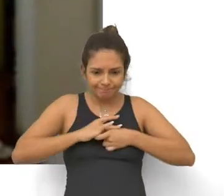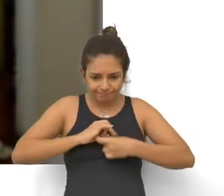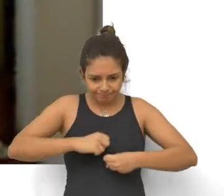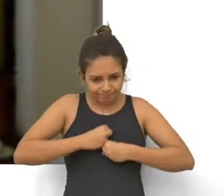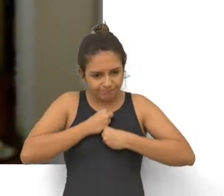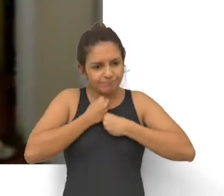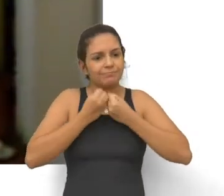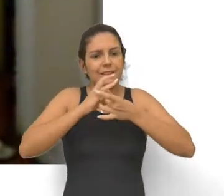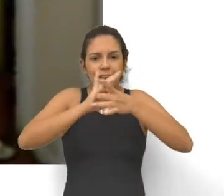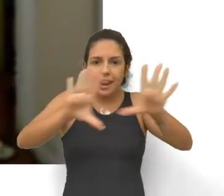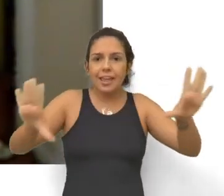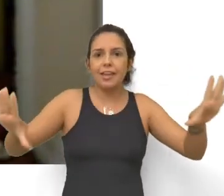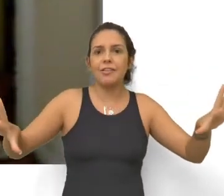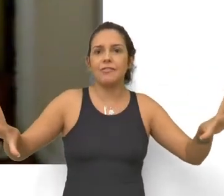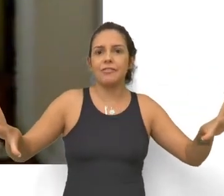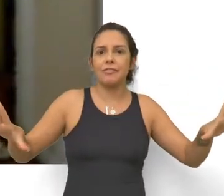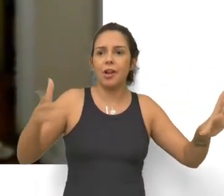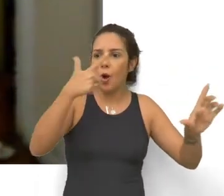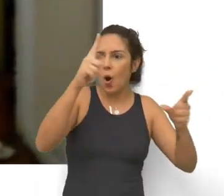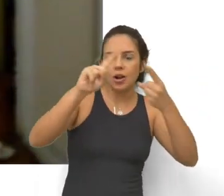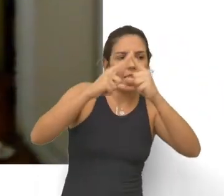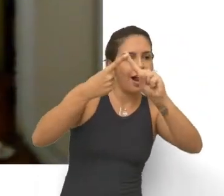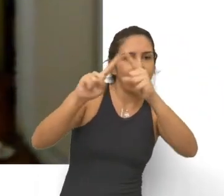as relações, deixando ela